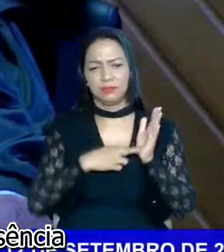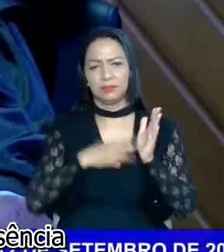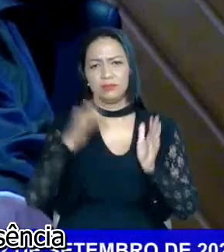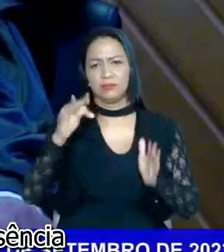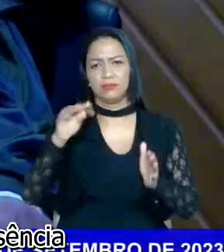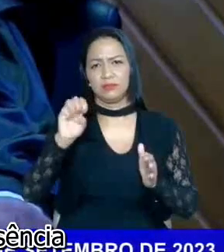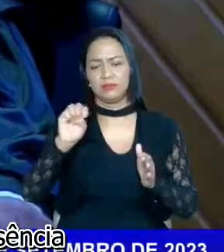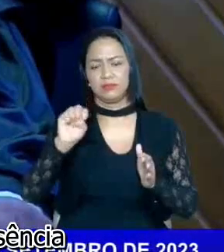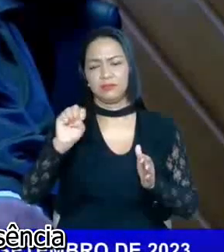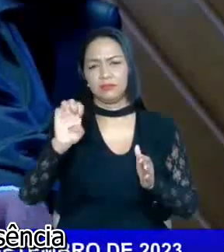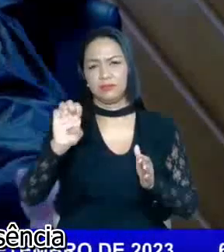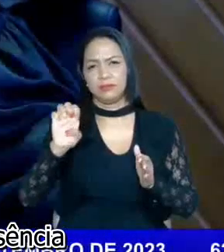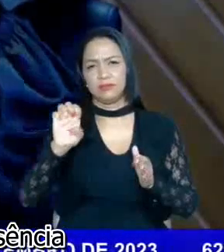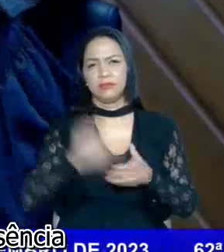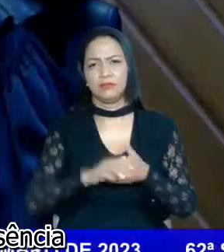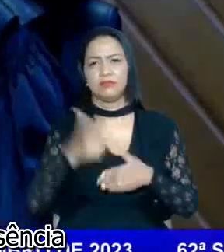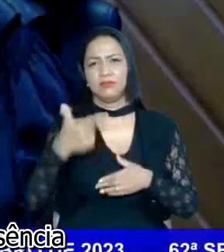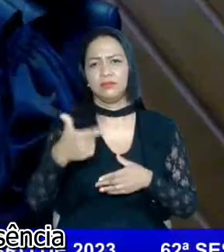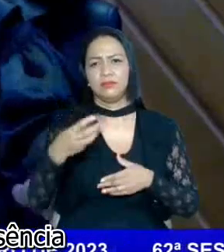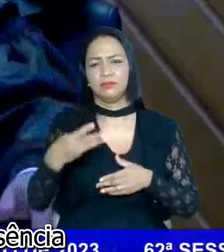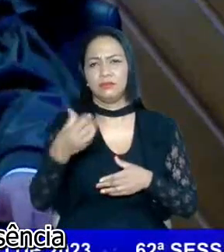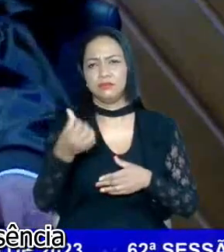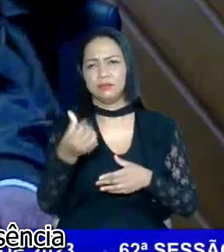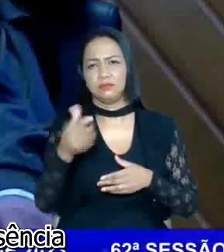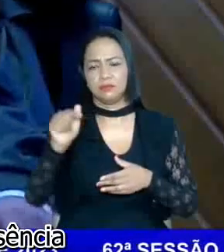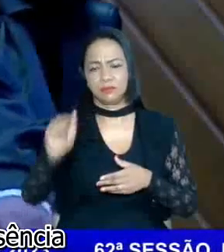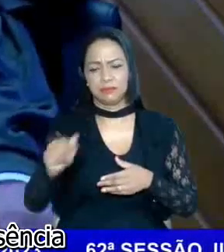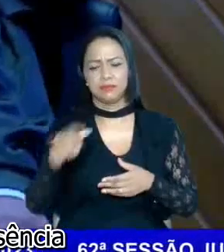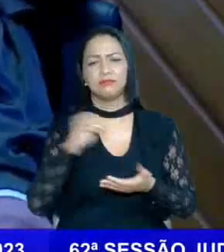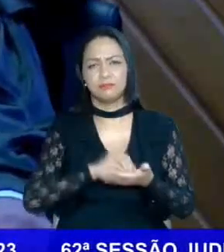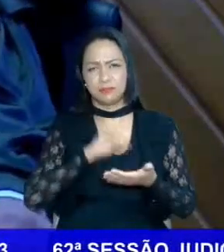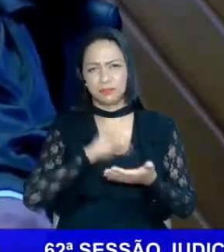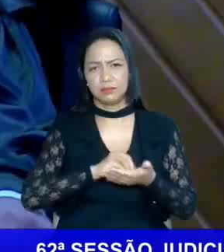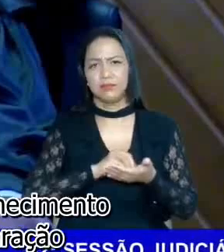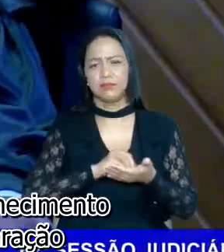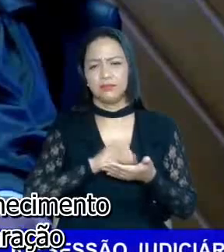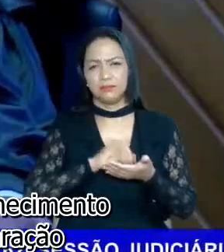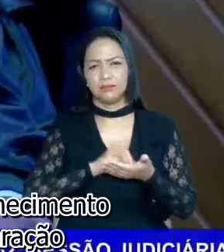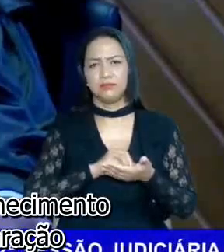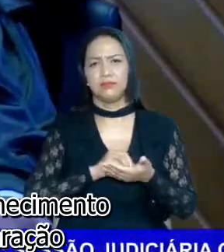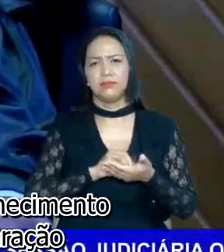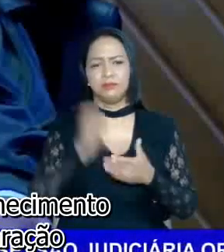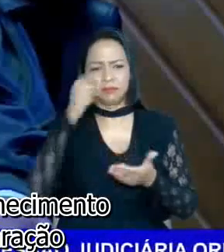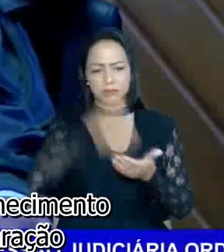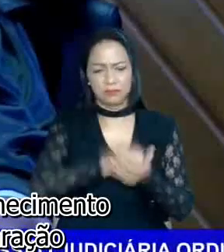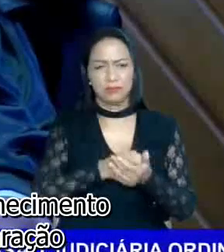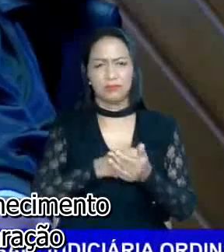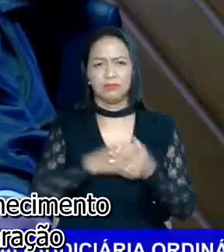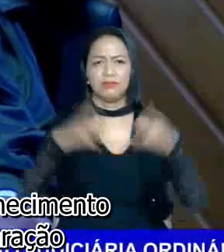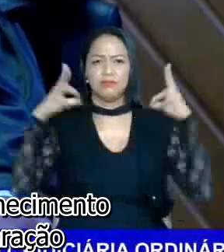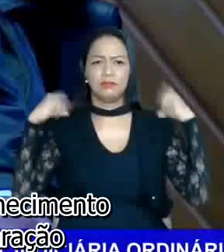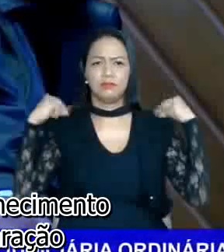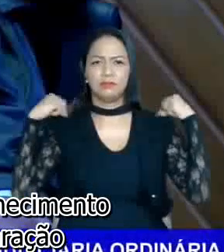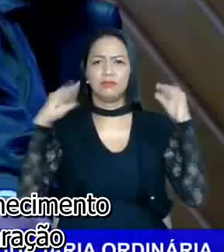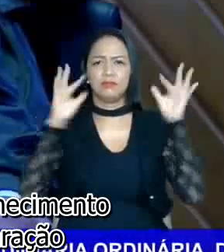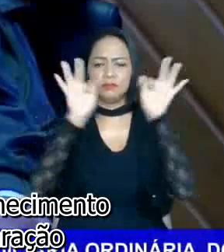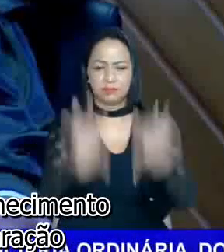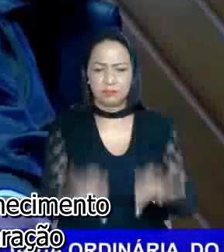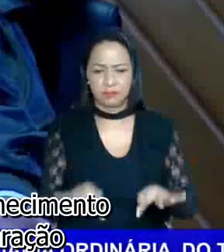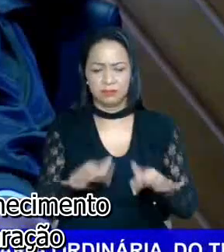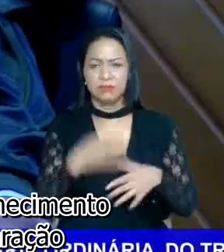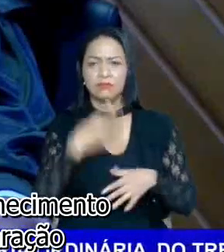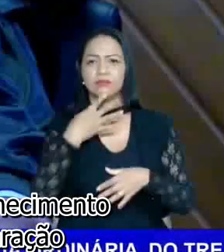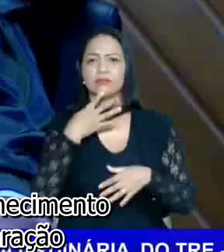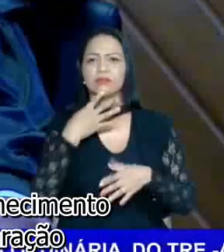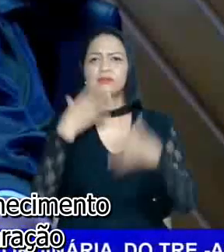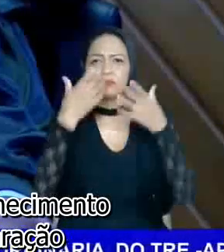TSE 23.607, no que tange a ausência de despesa com motorista. Ao final, requereu o